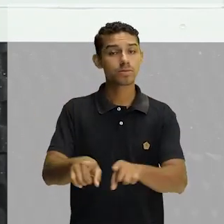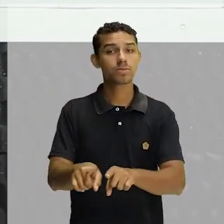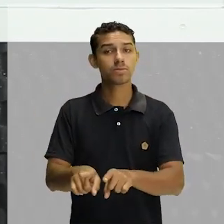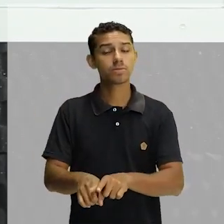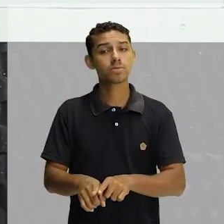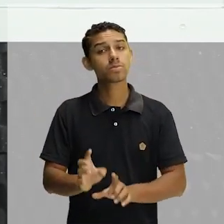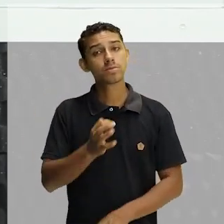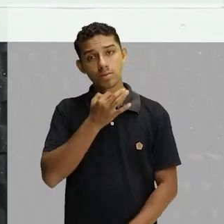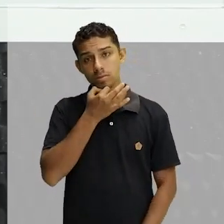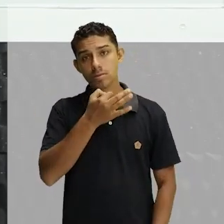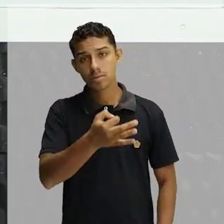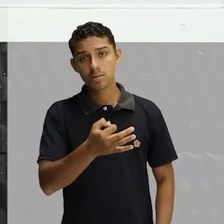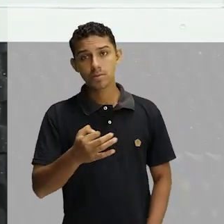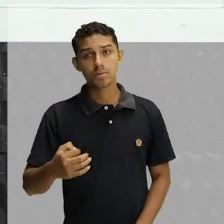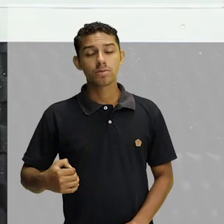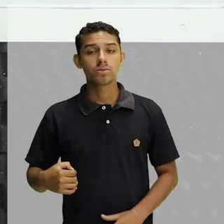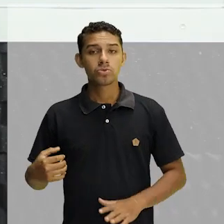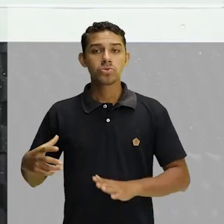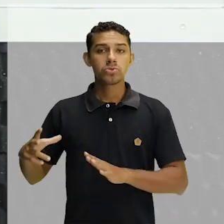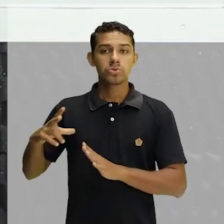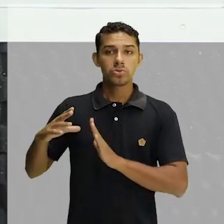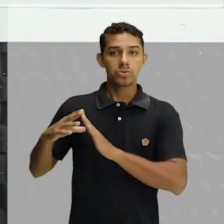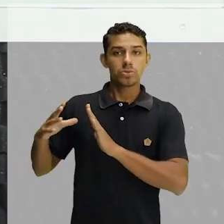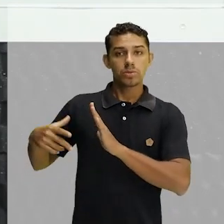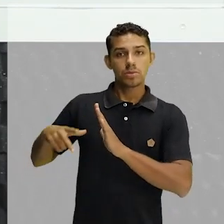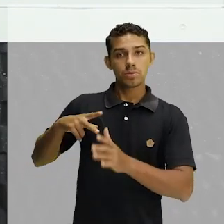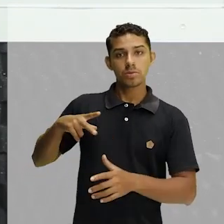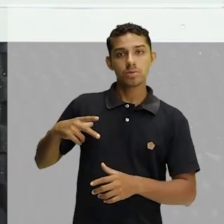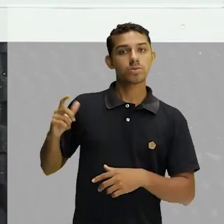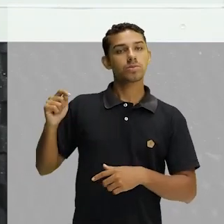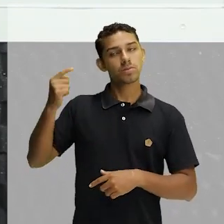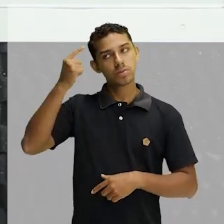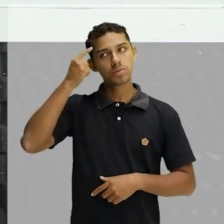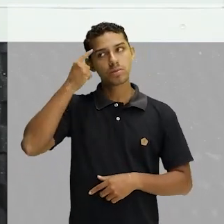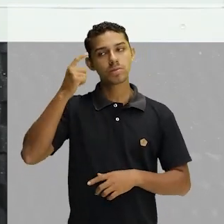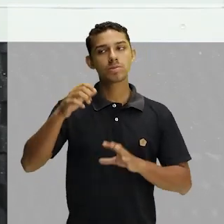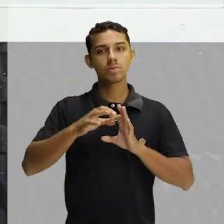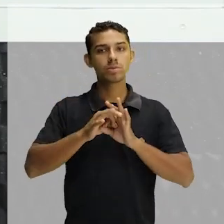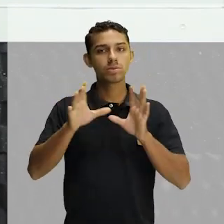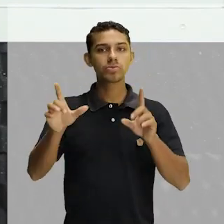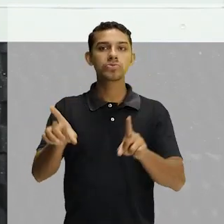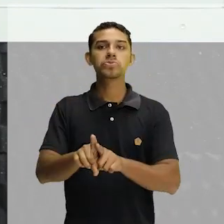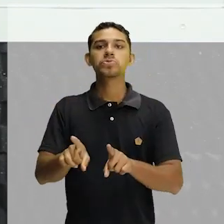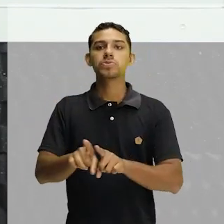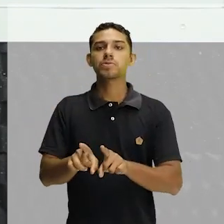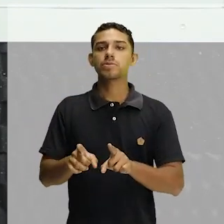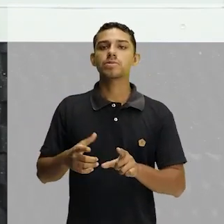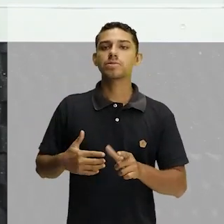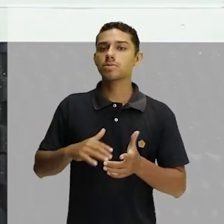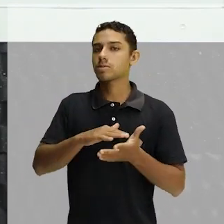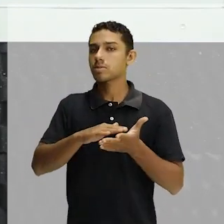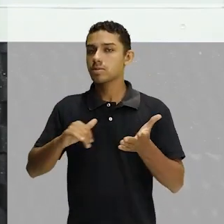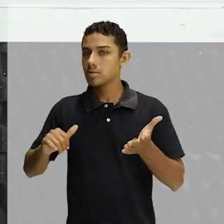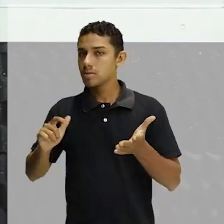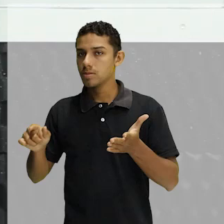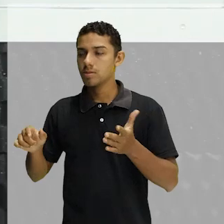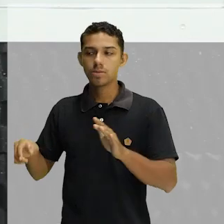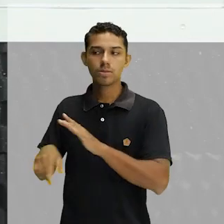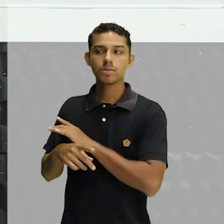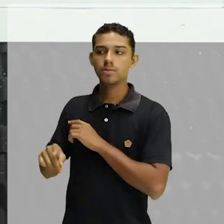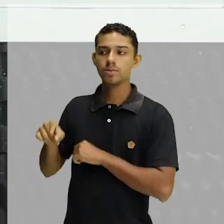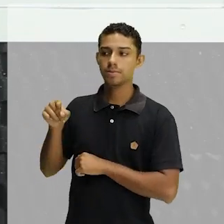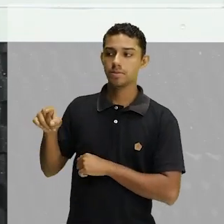é crítico à propriedade, mas ele está também no pensamento liberal. Ele não quer retirar a